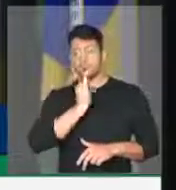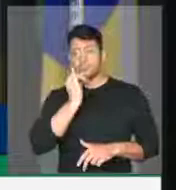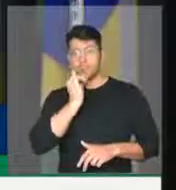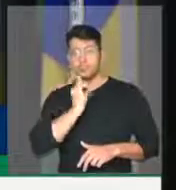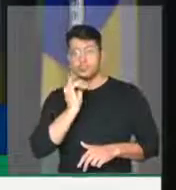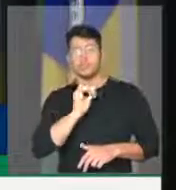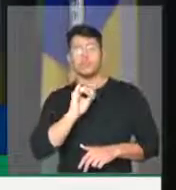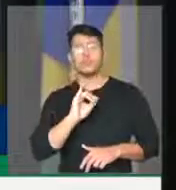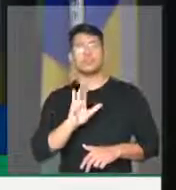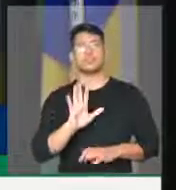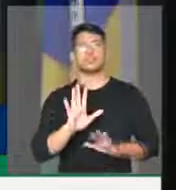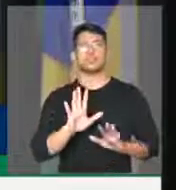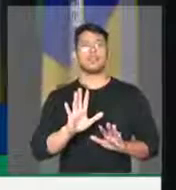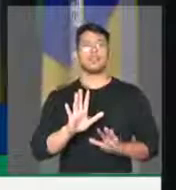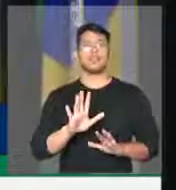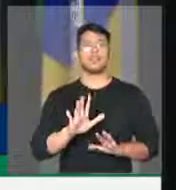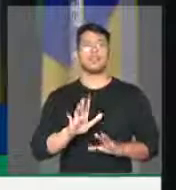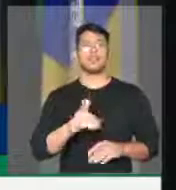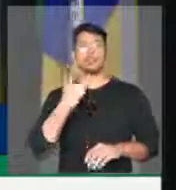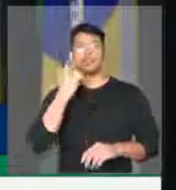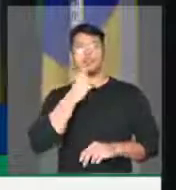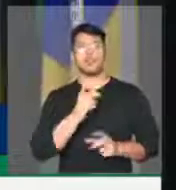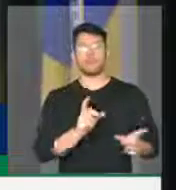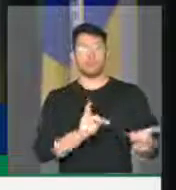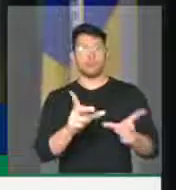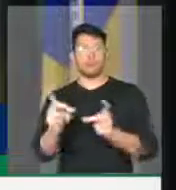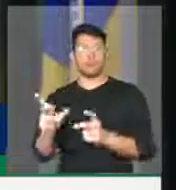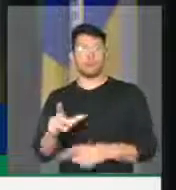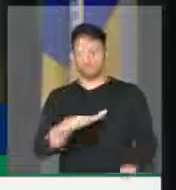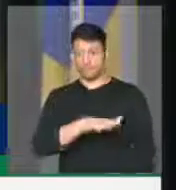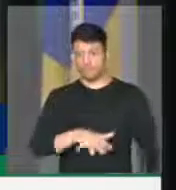o varejo para os cidadãos daquela região.